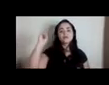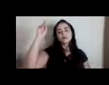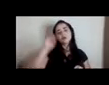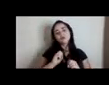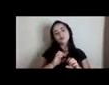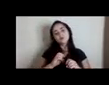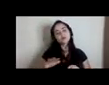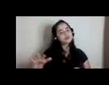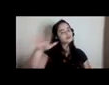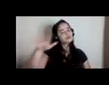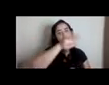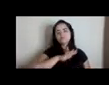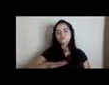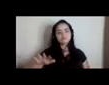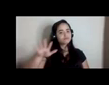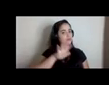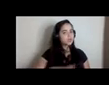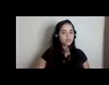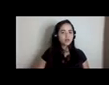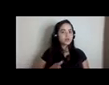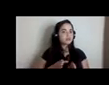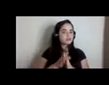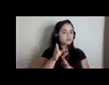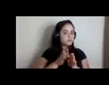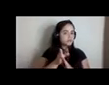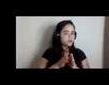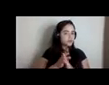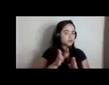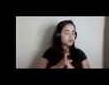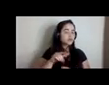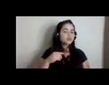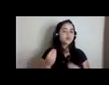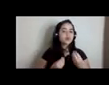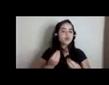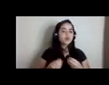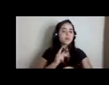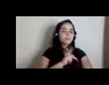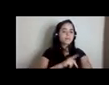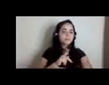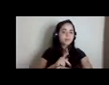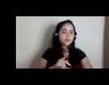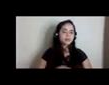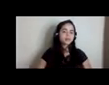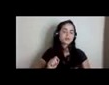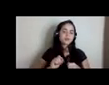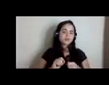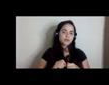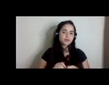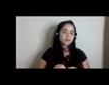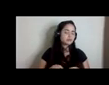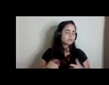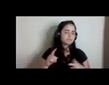São valores e princípios que orientam o nosso fazer pedagógico. em qualquer modalidade de